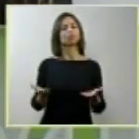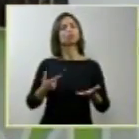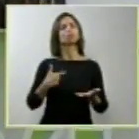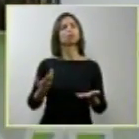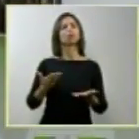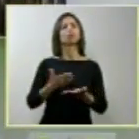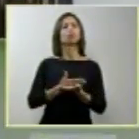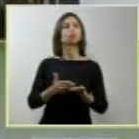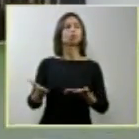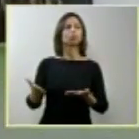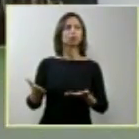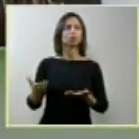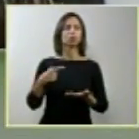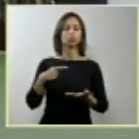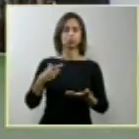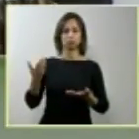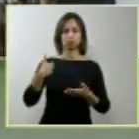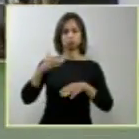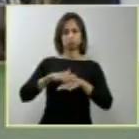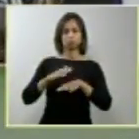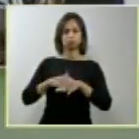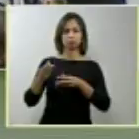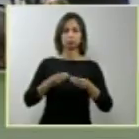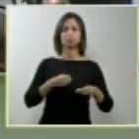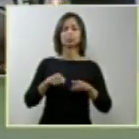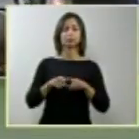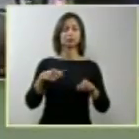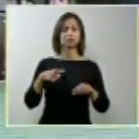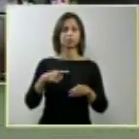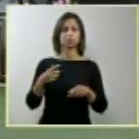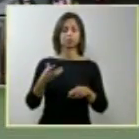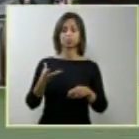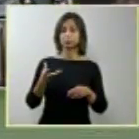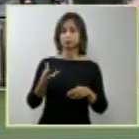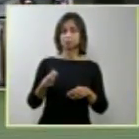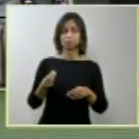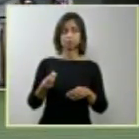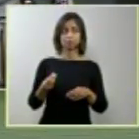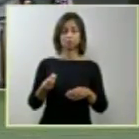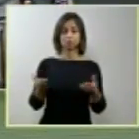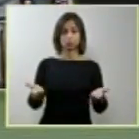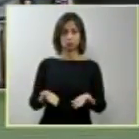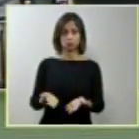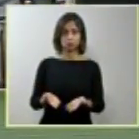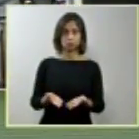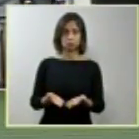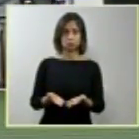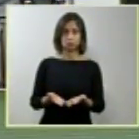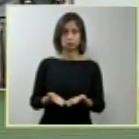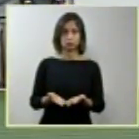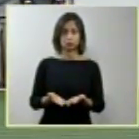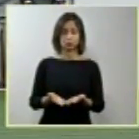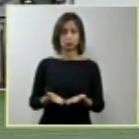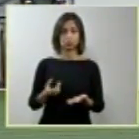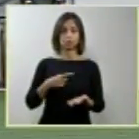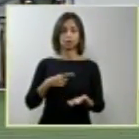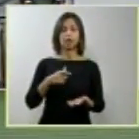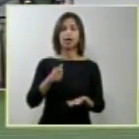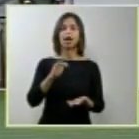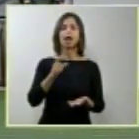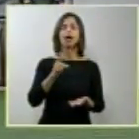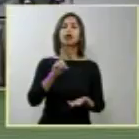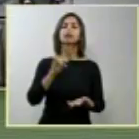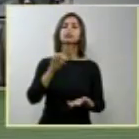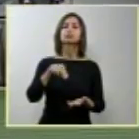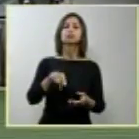procedimento que nos é tão caro, tanto hoje na DIN, ADC, quanto